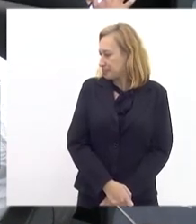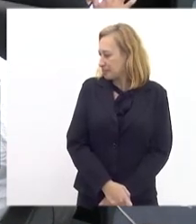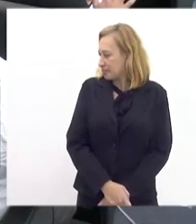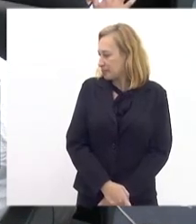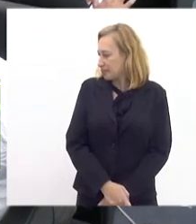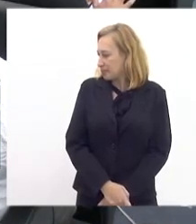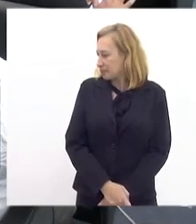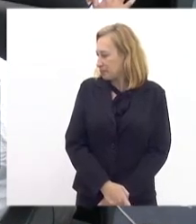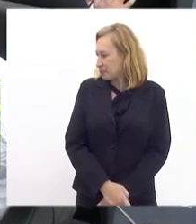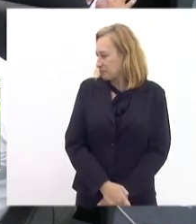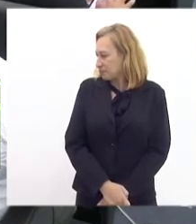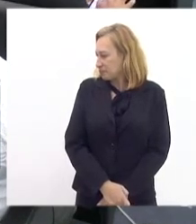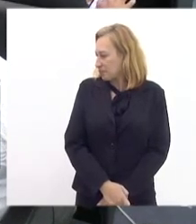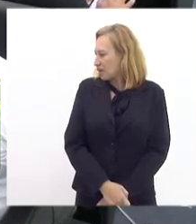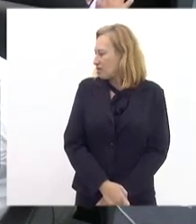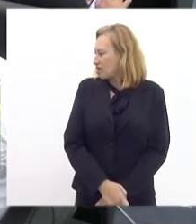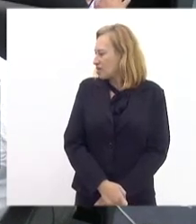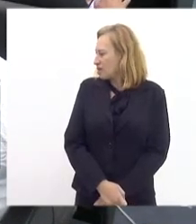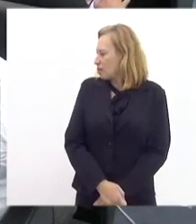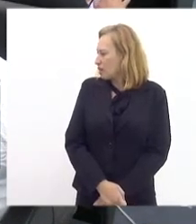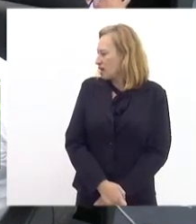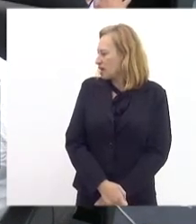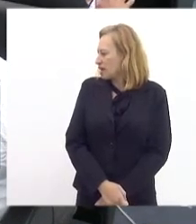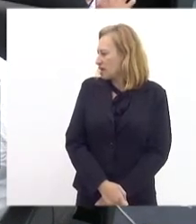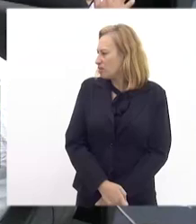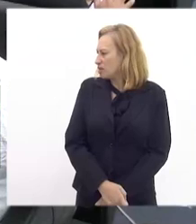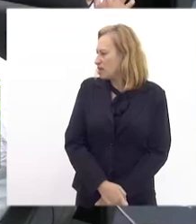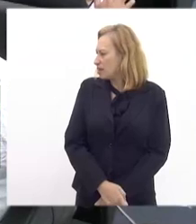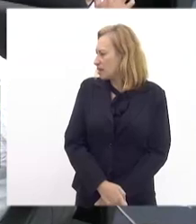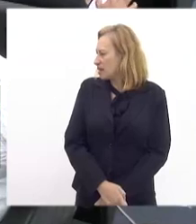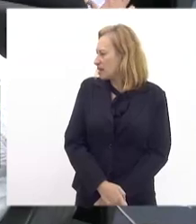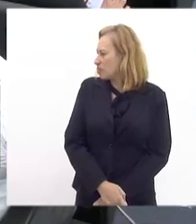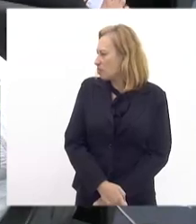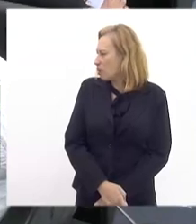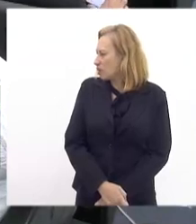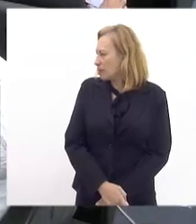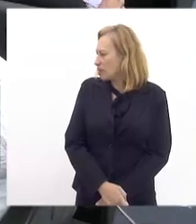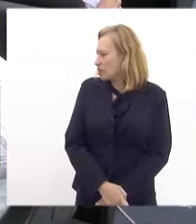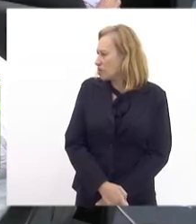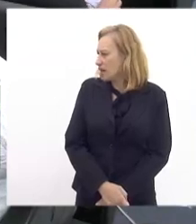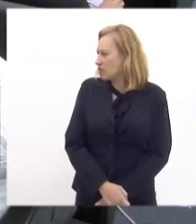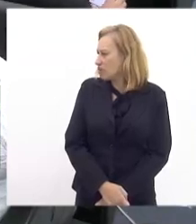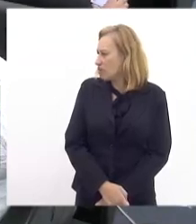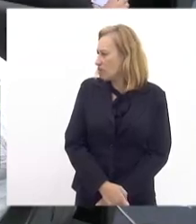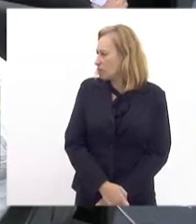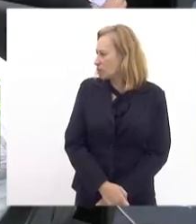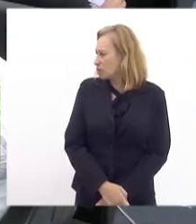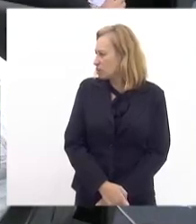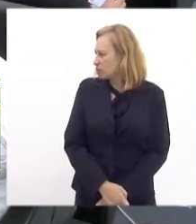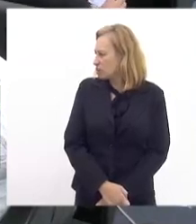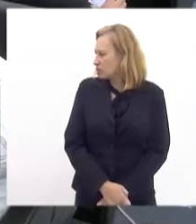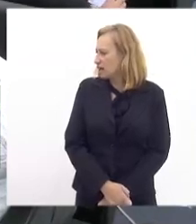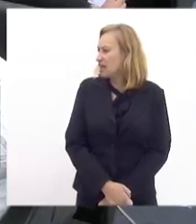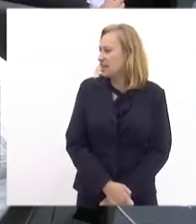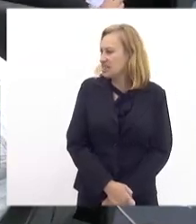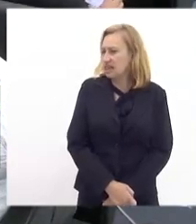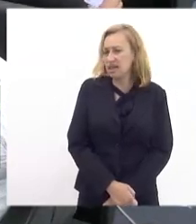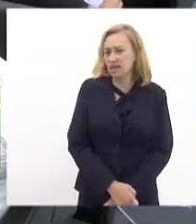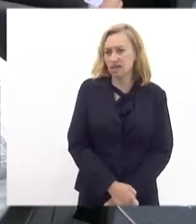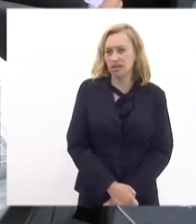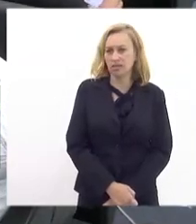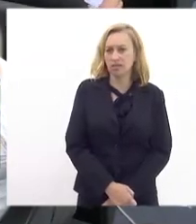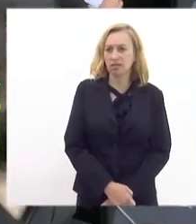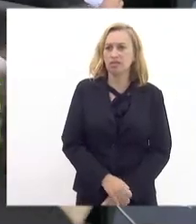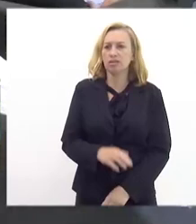eu acho melhor Seu Gilberto wiesel eu vou falando então acho que o vídeo deve ter algum problema técnico ele acaba para o chip